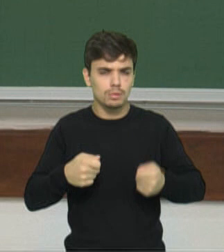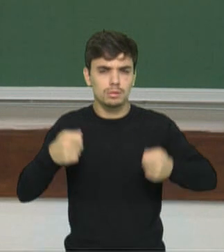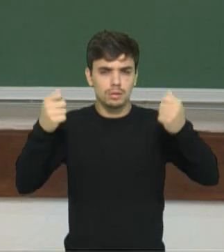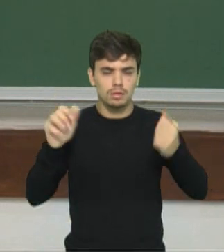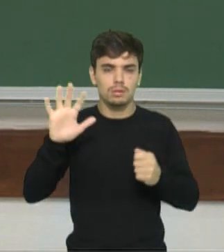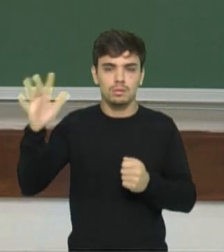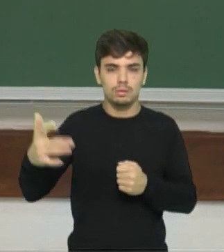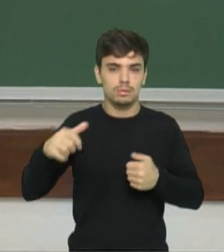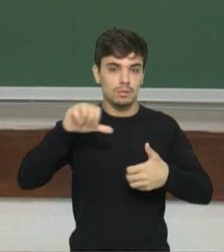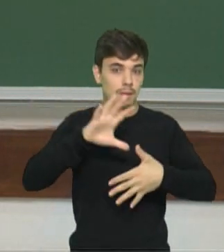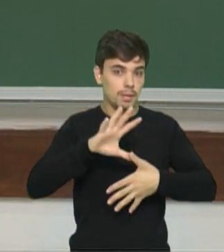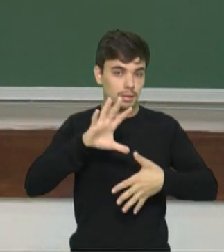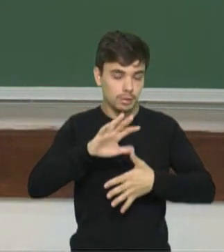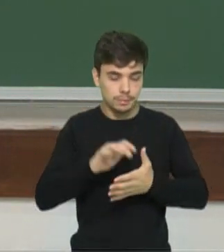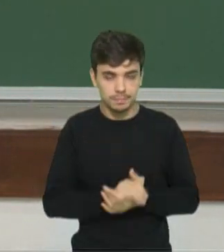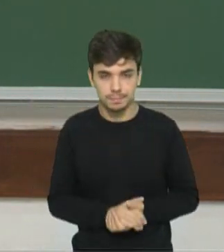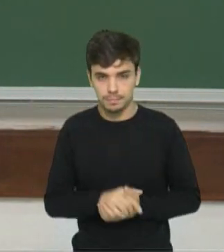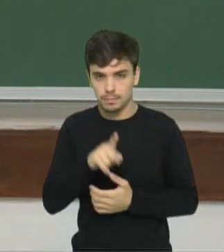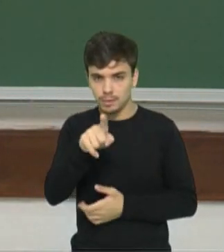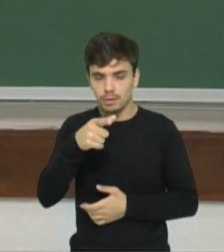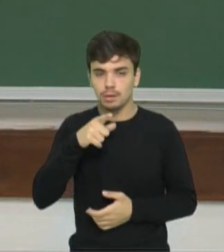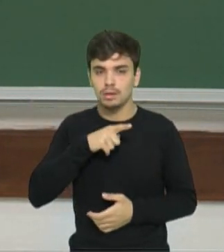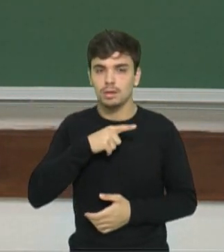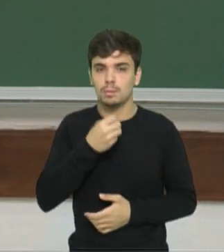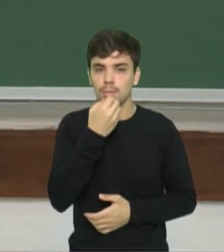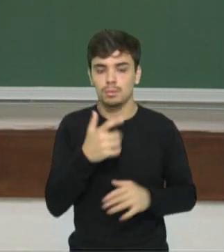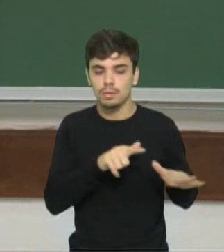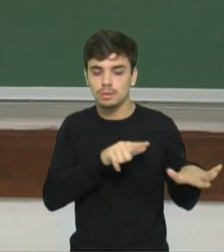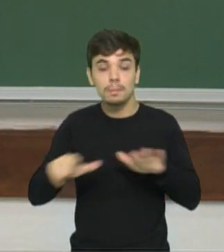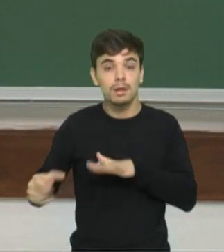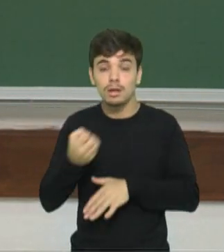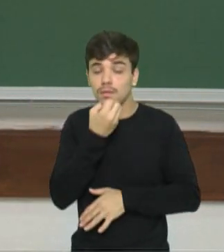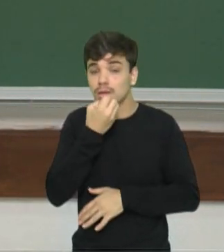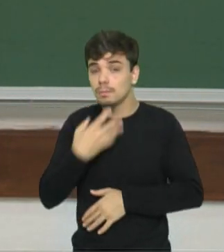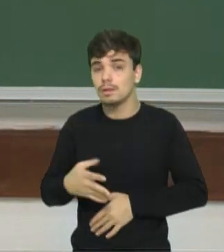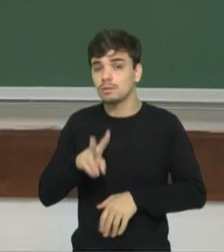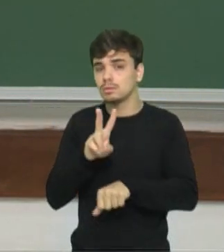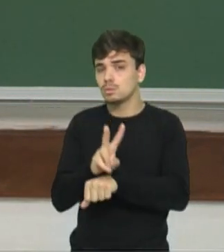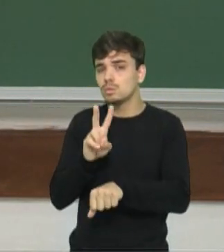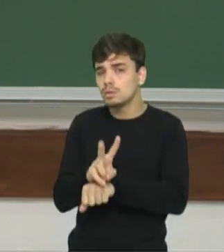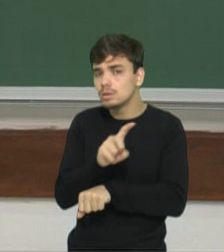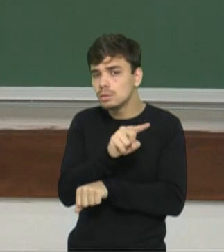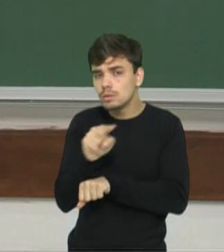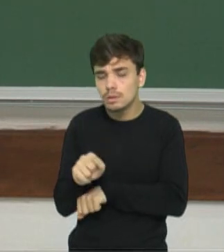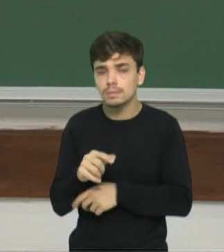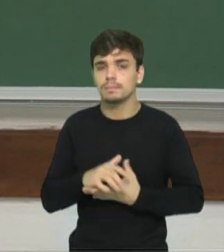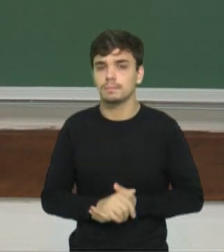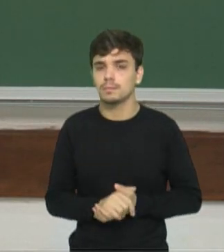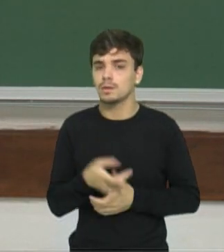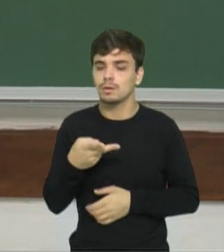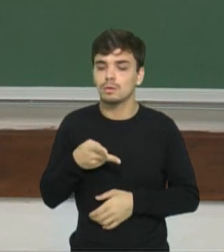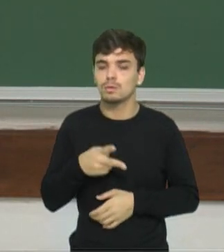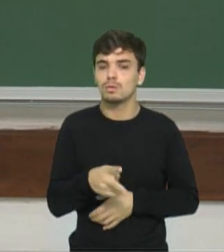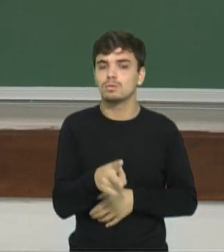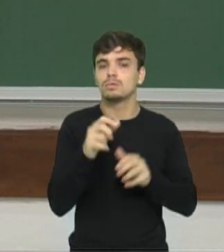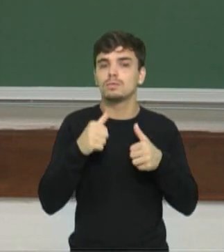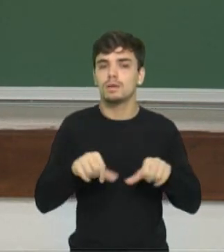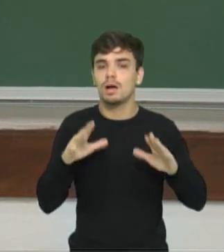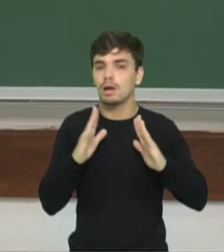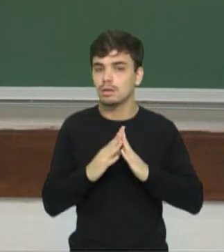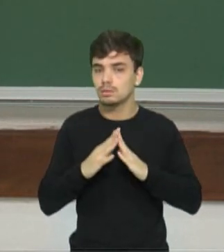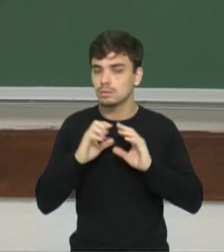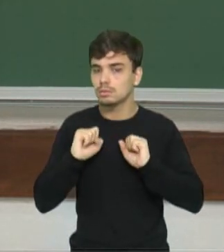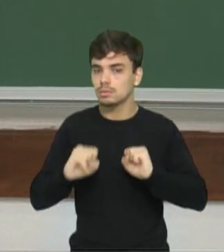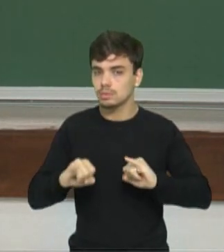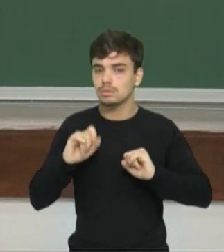aqui na América. Beleza? Tenham uma excelente semana, fiquem bem, se cuidem, permaneçam em casa se possível, lembrem